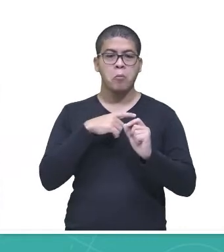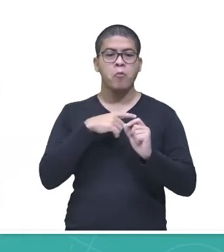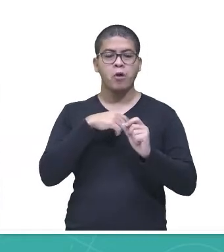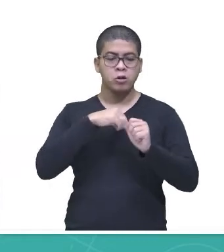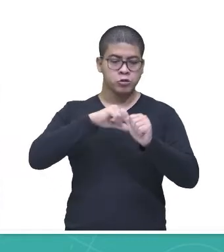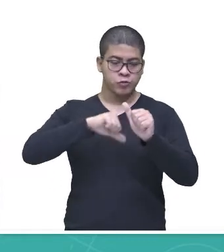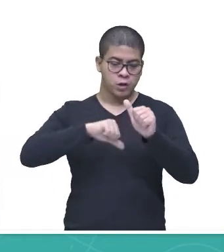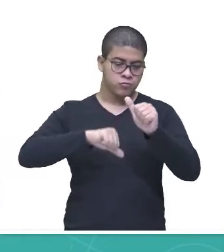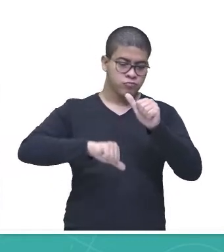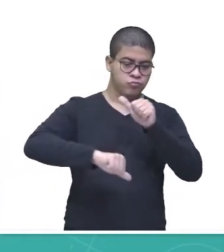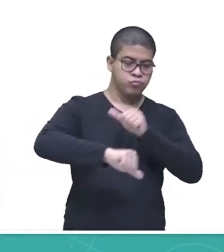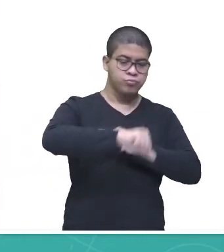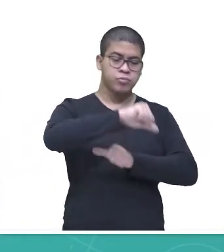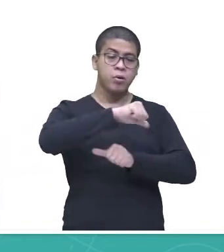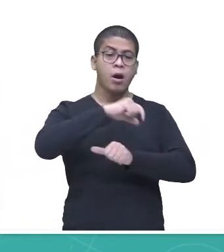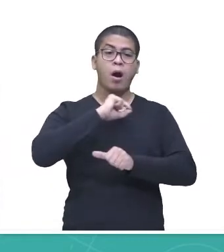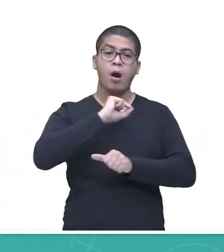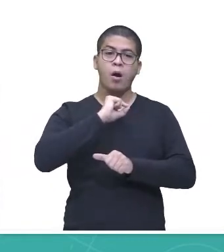contrário.